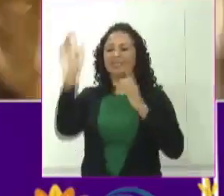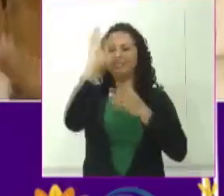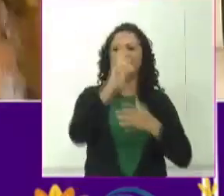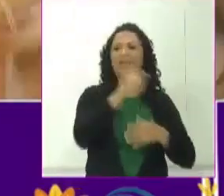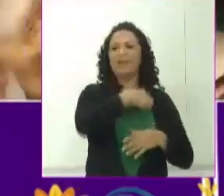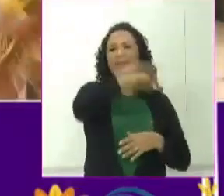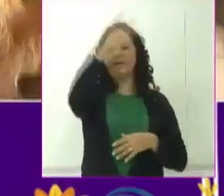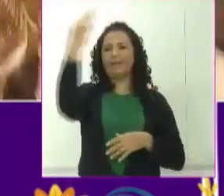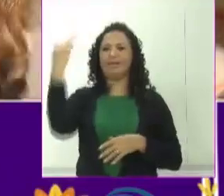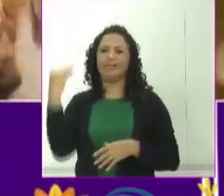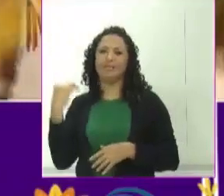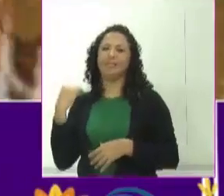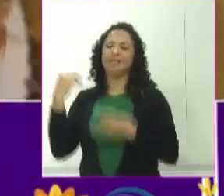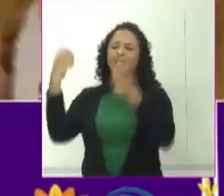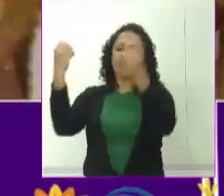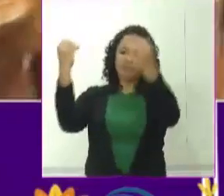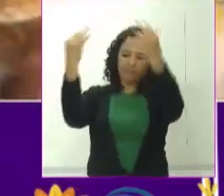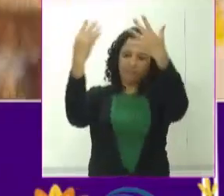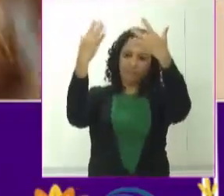mãe, ilumina os meus